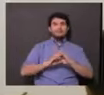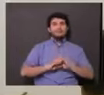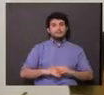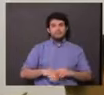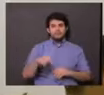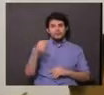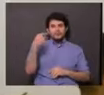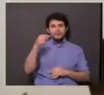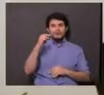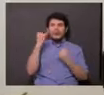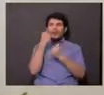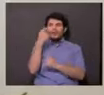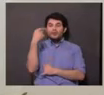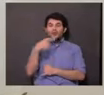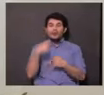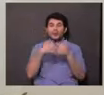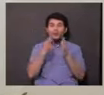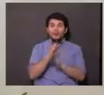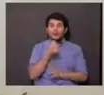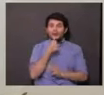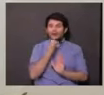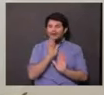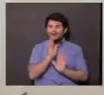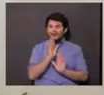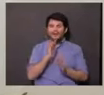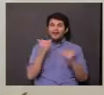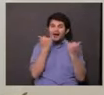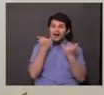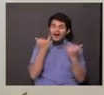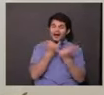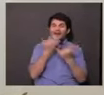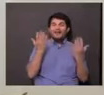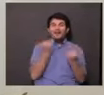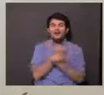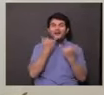Só estes aleluias, dizemos todos sem medo. Aleluia,